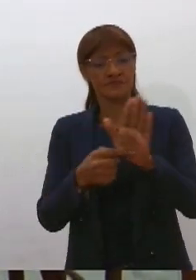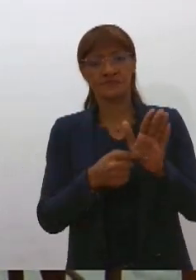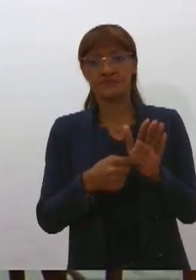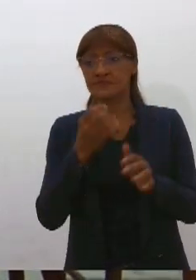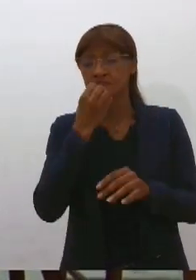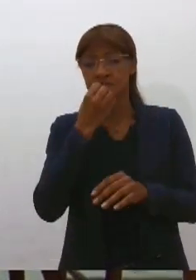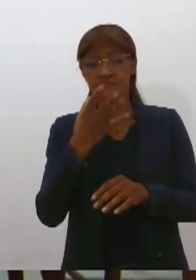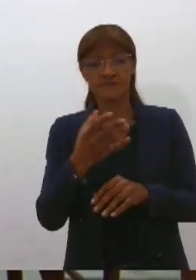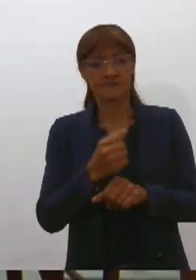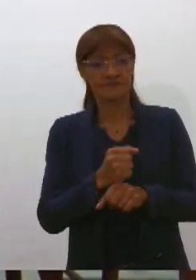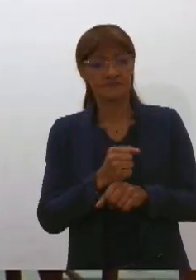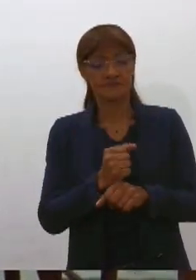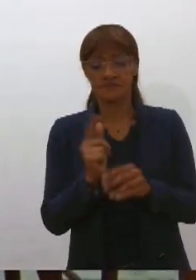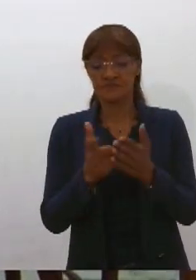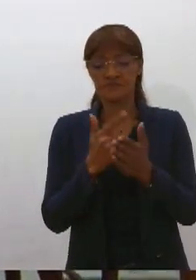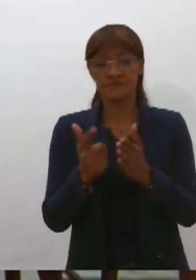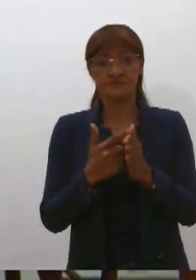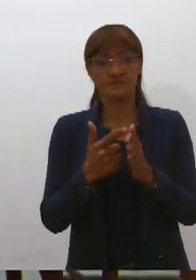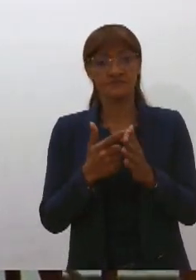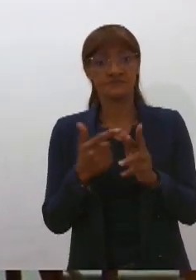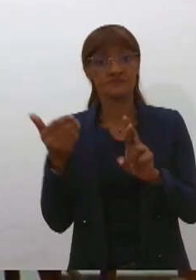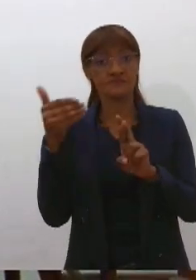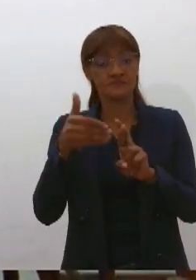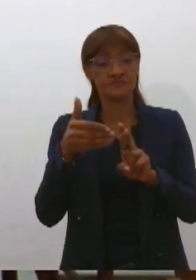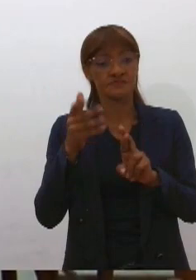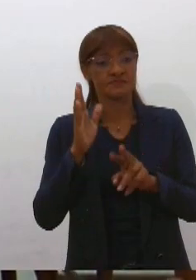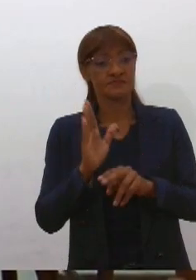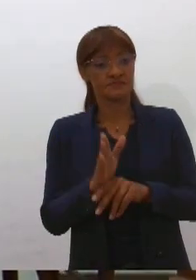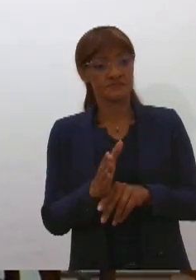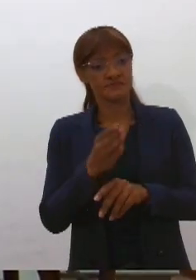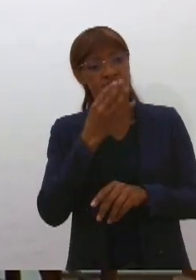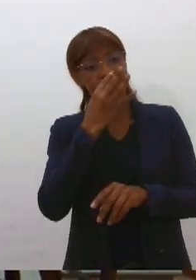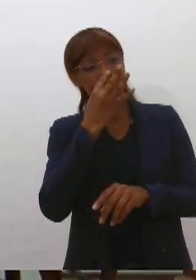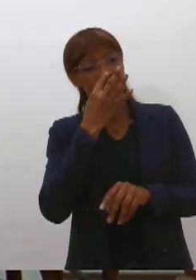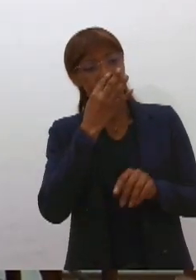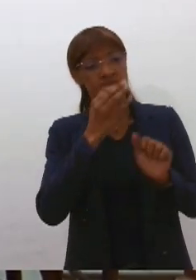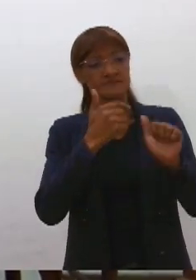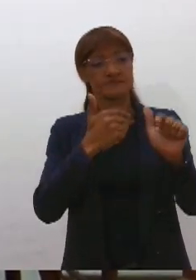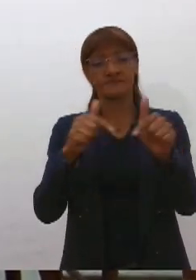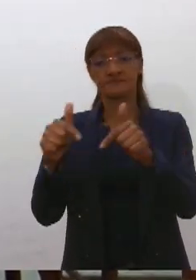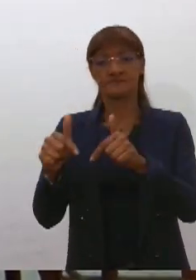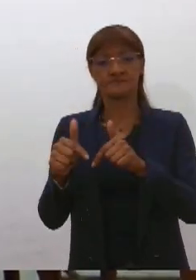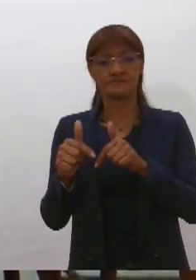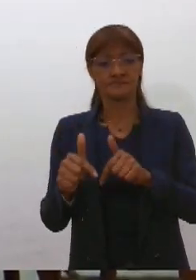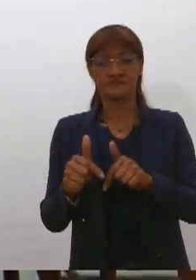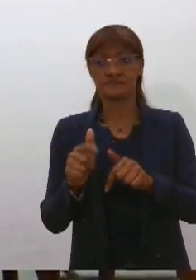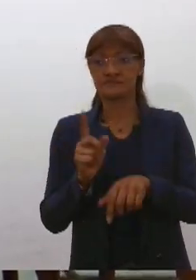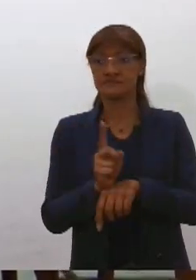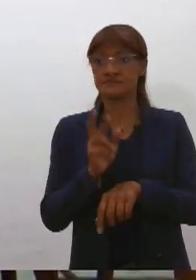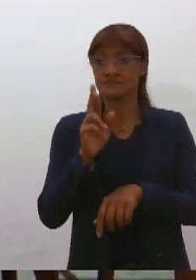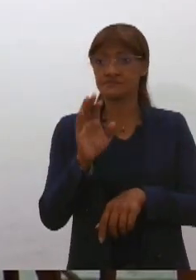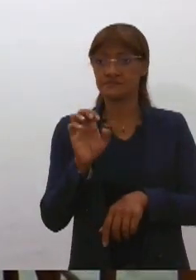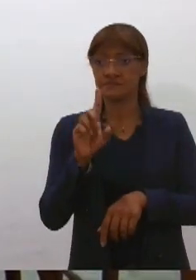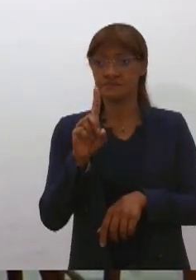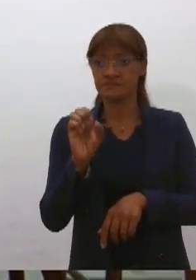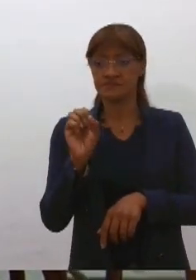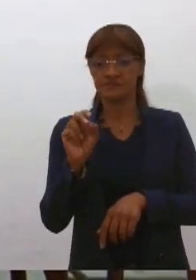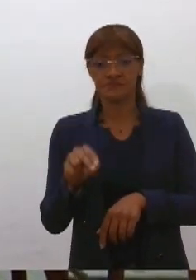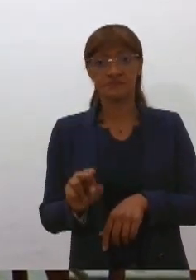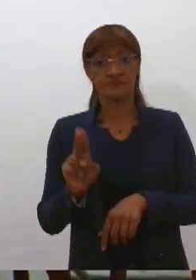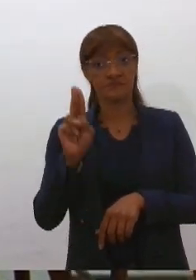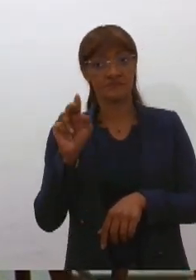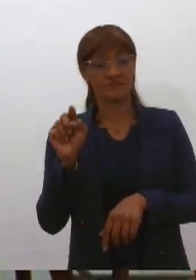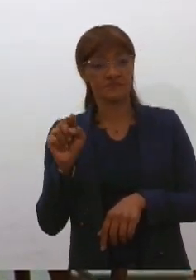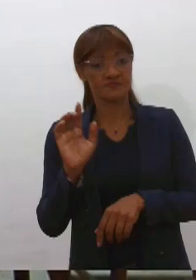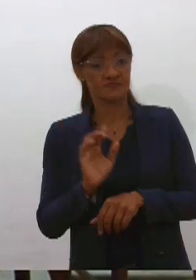vem prestigiar, né? Vem admirar o trabalho de Dr. Edson Ulisses. E é isso, é uma mensagem